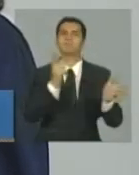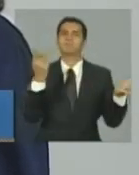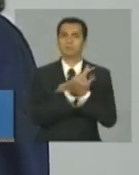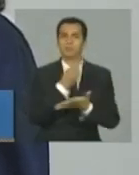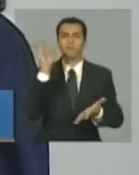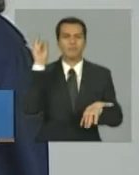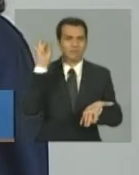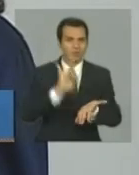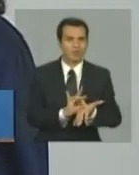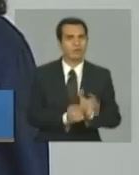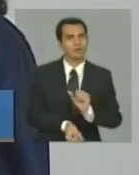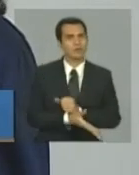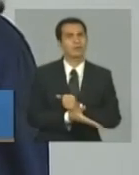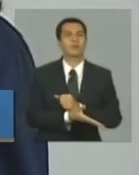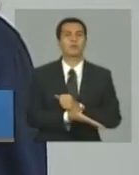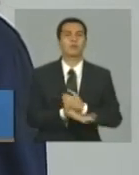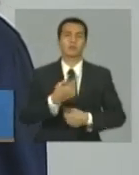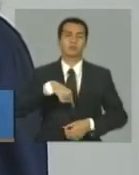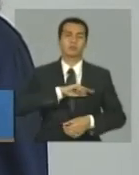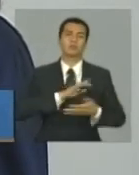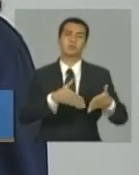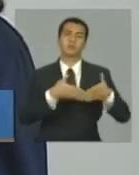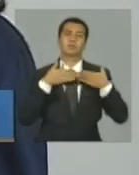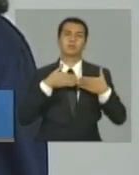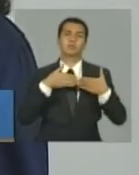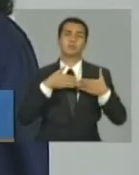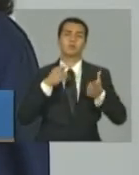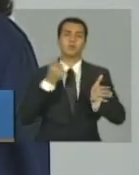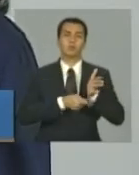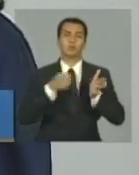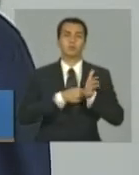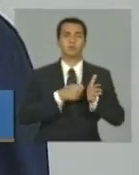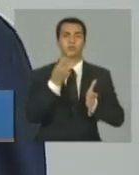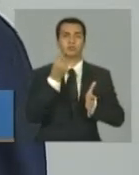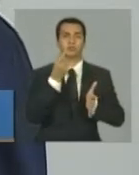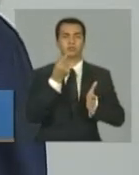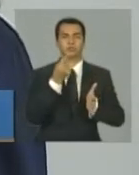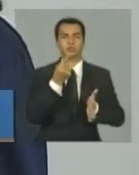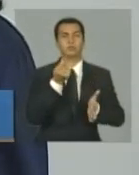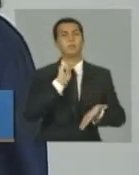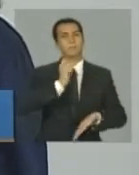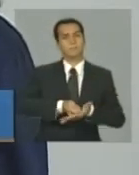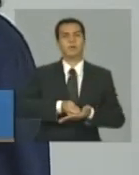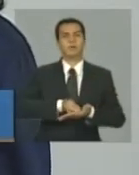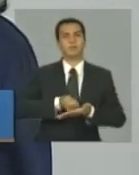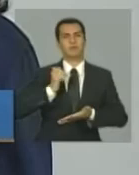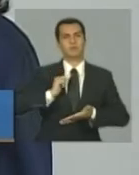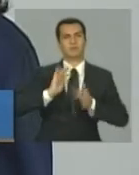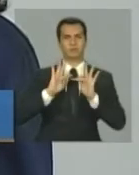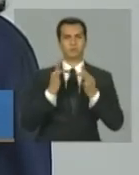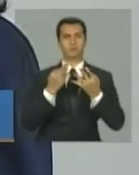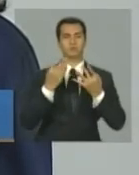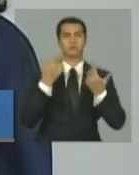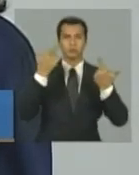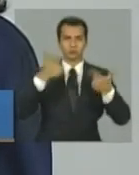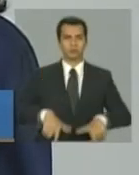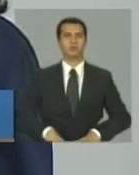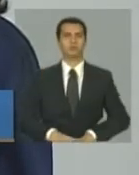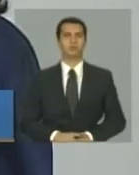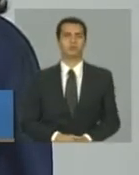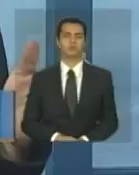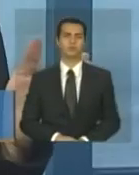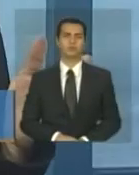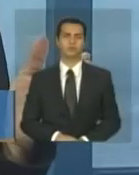nós procedemos com a cobrança do ressarcimento que é uma prerrogativa da secretaria para fazer essa cobrança